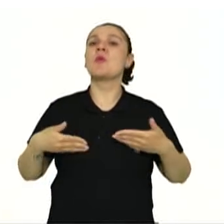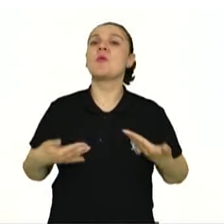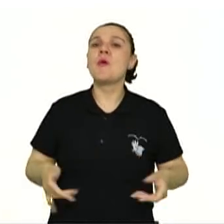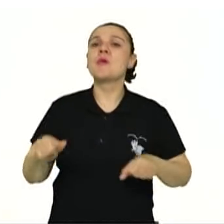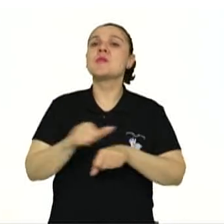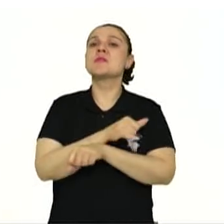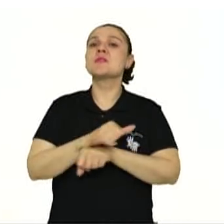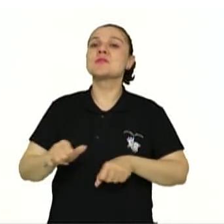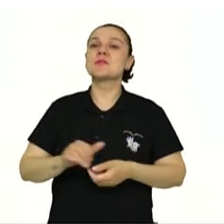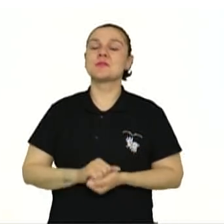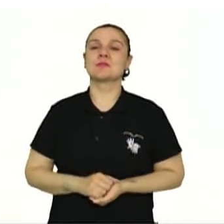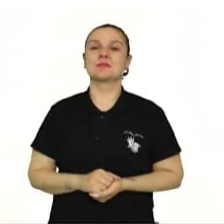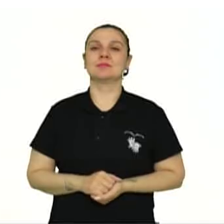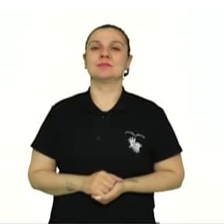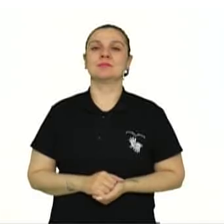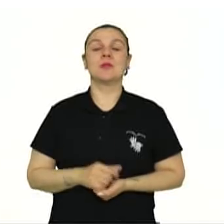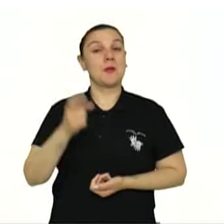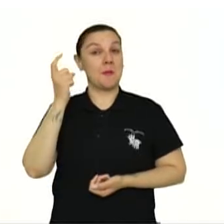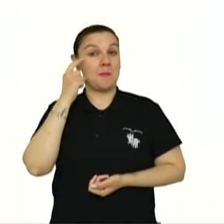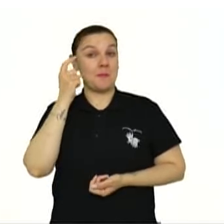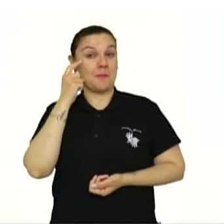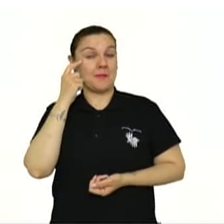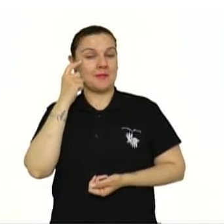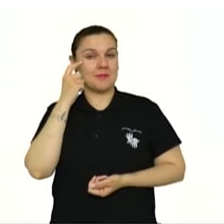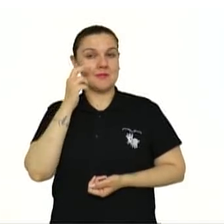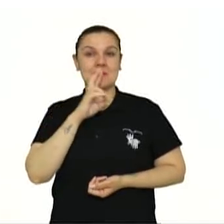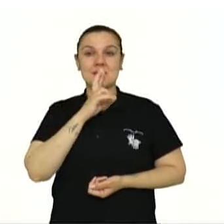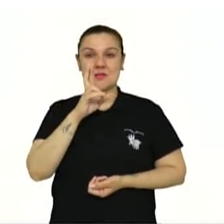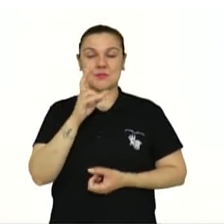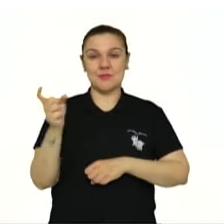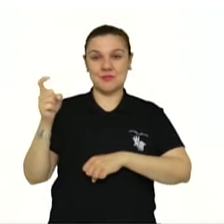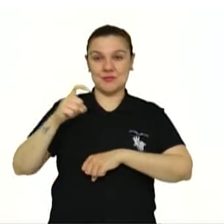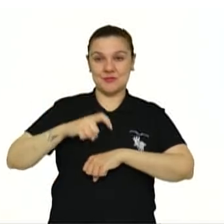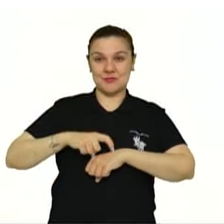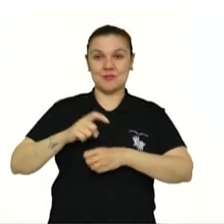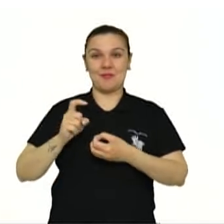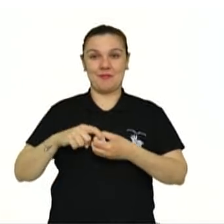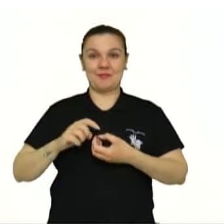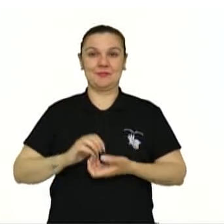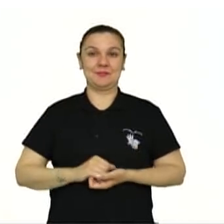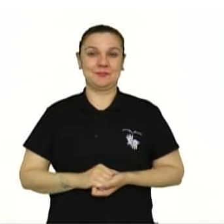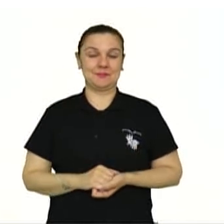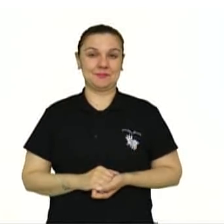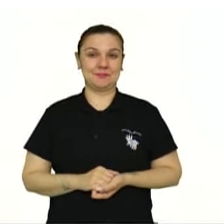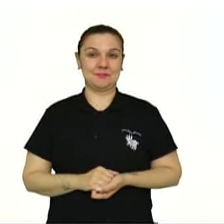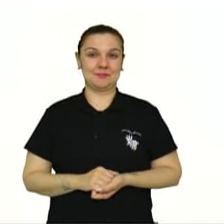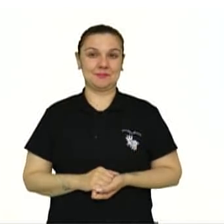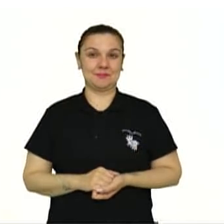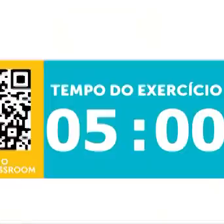qual é essa estratégia? Pensa um pouquinho, responda e já retornamos.